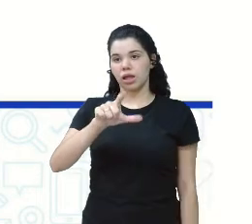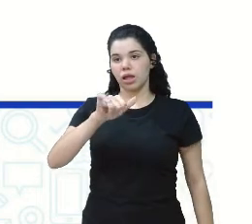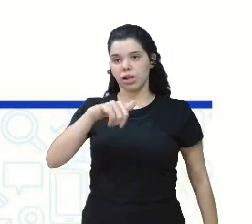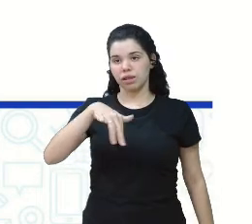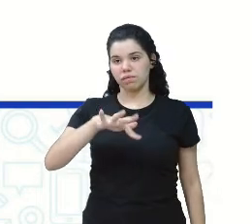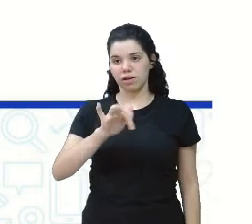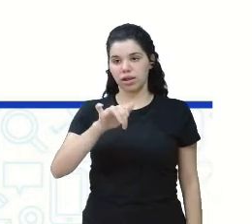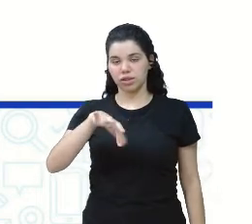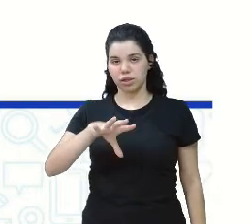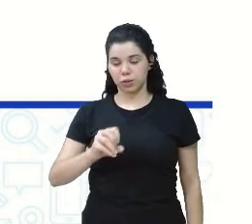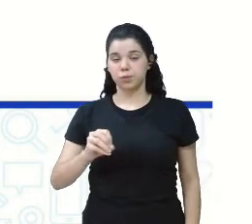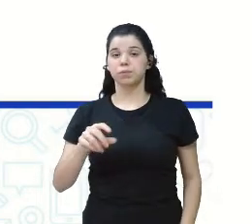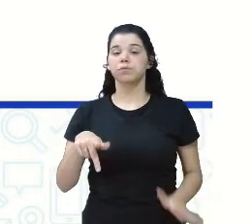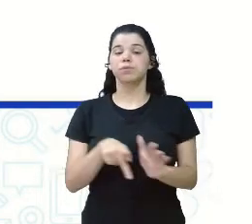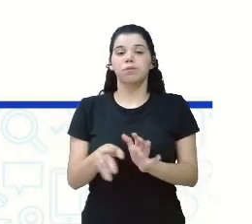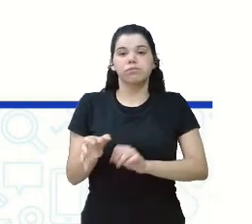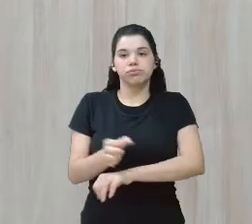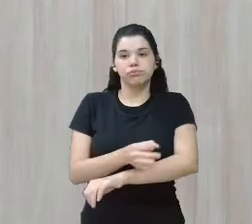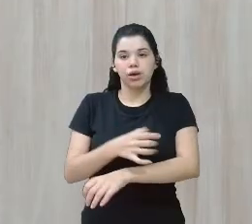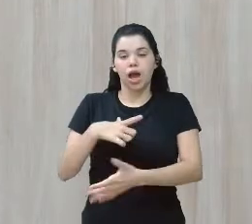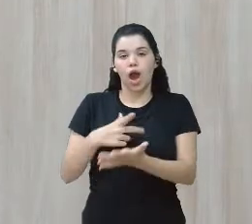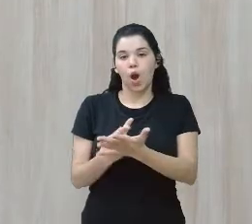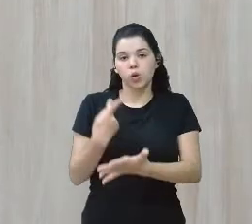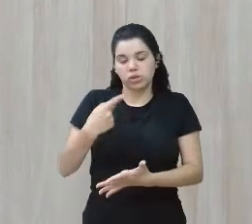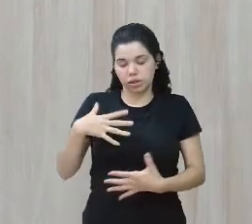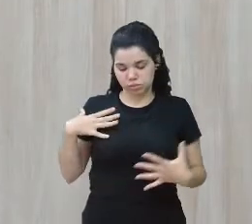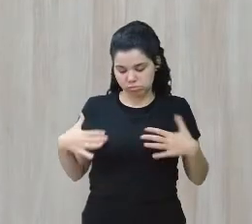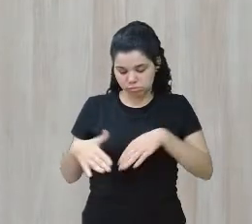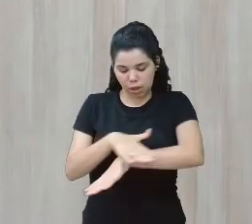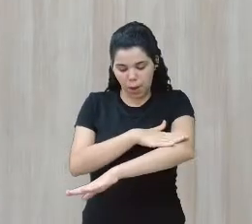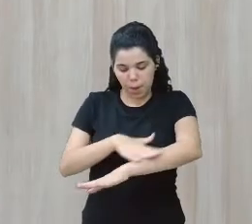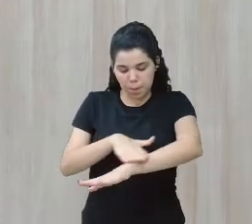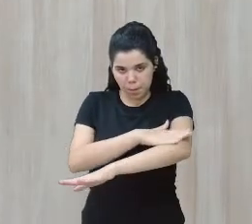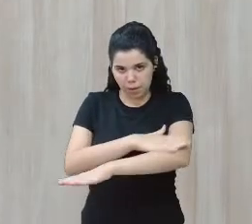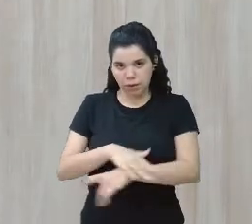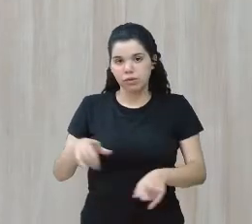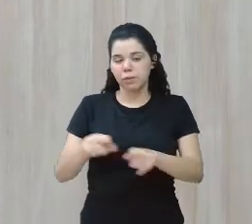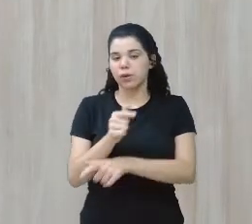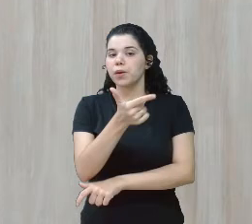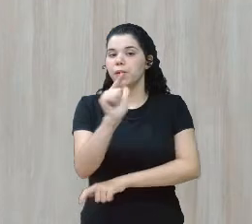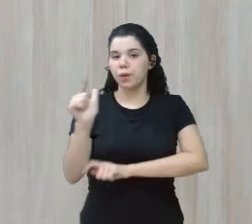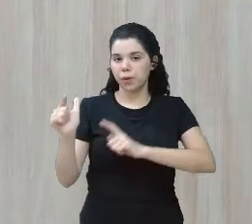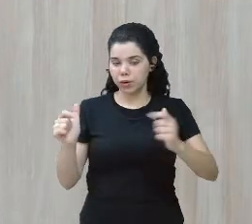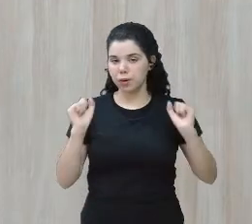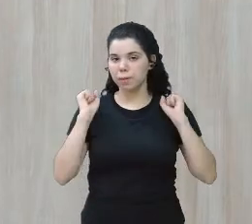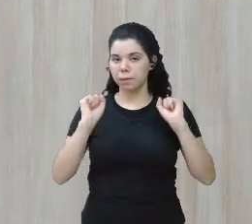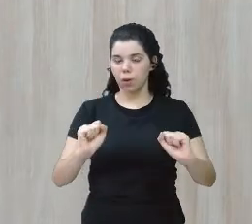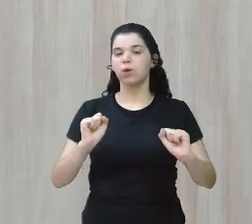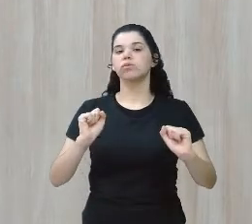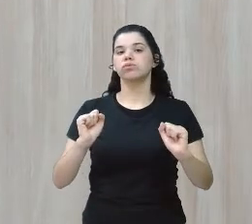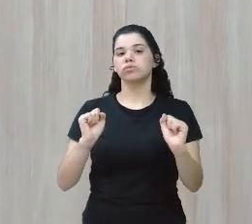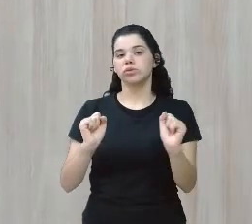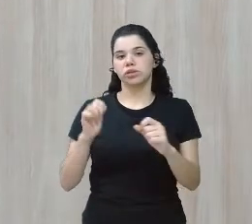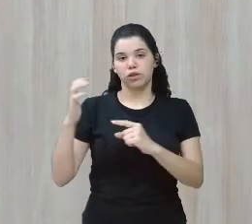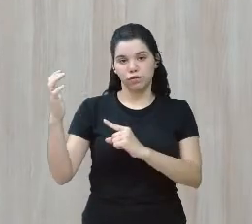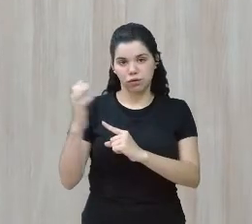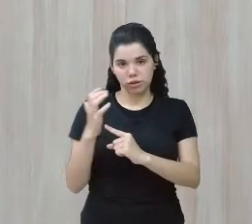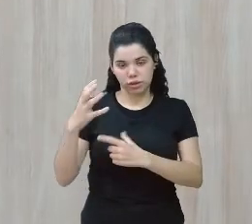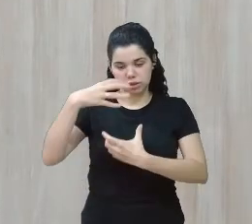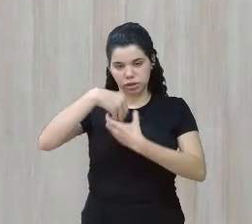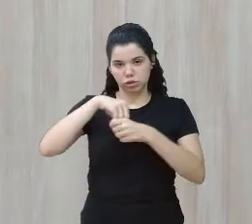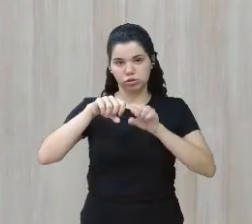essas neoplasias são lesões que podem acontecer na pele, não é? E outras que também podem atingir o